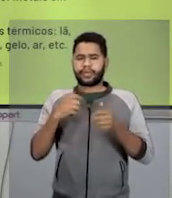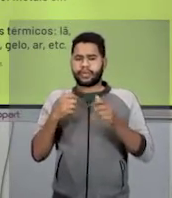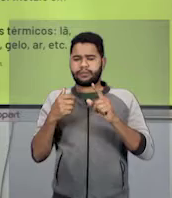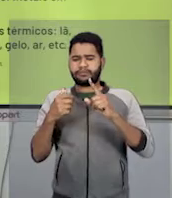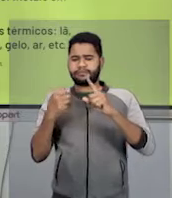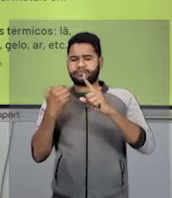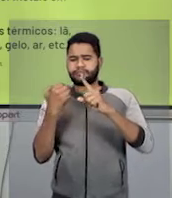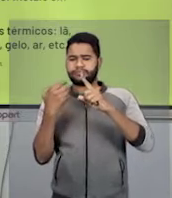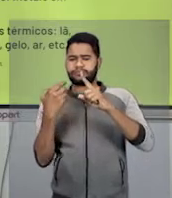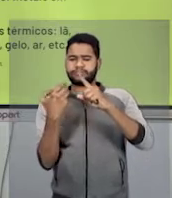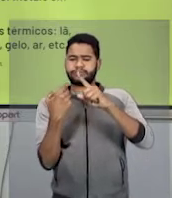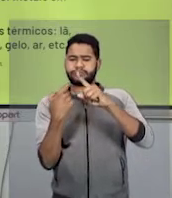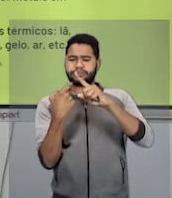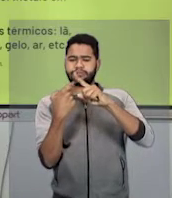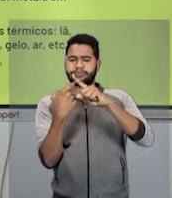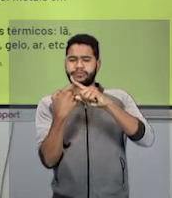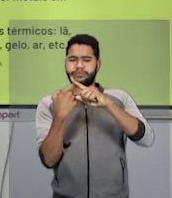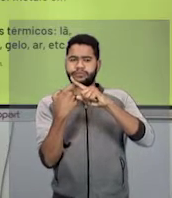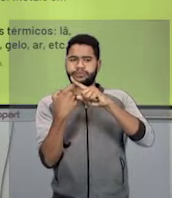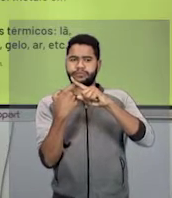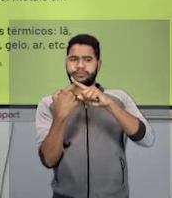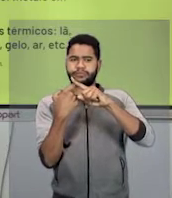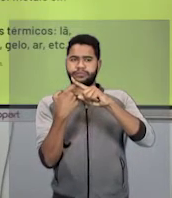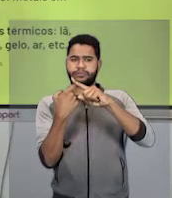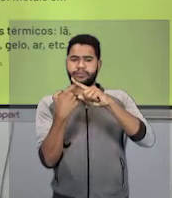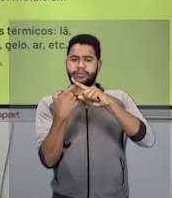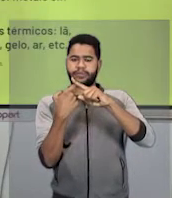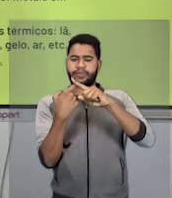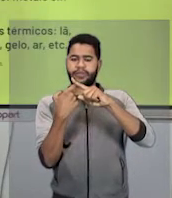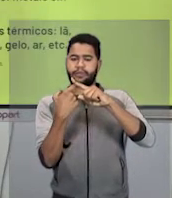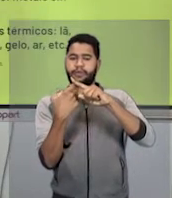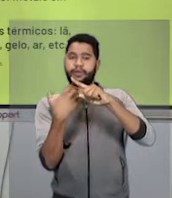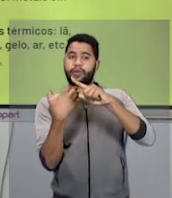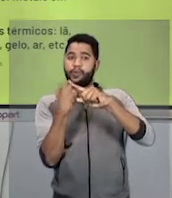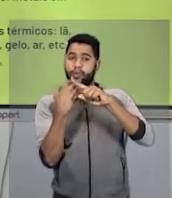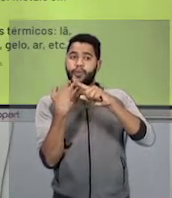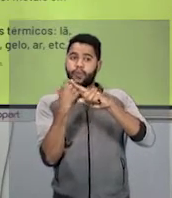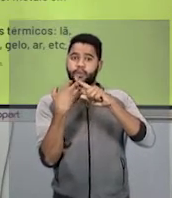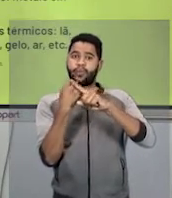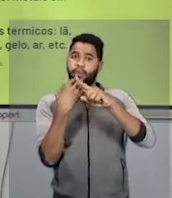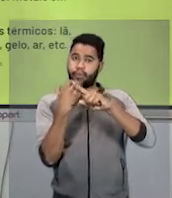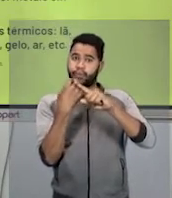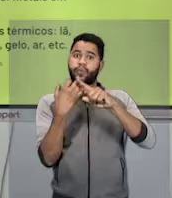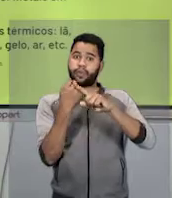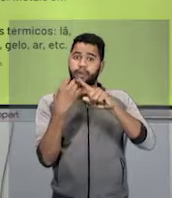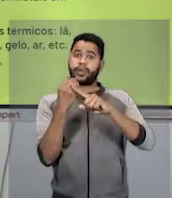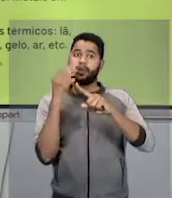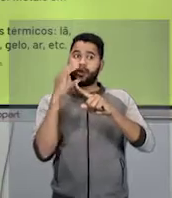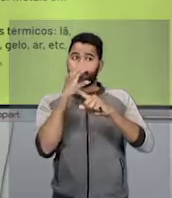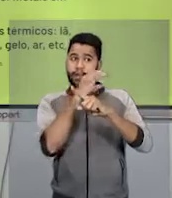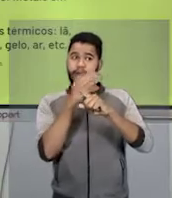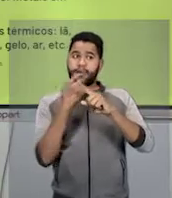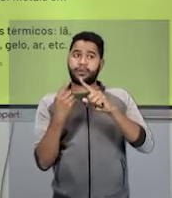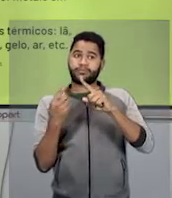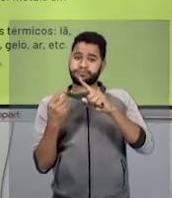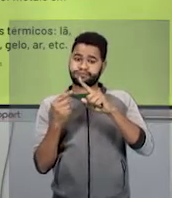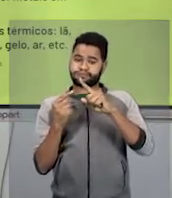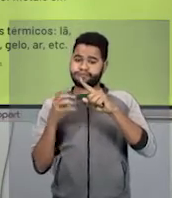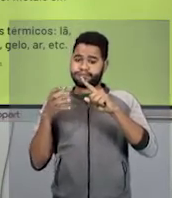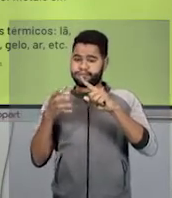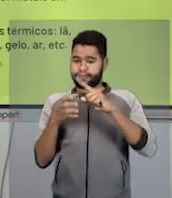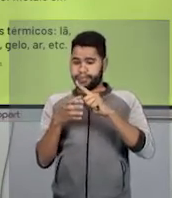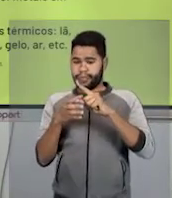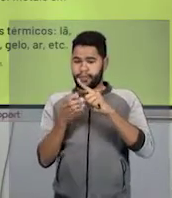de contato que você deixou a colher encostada na panela, a energia térmica passou da